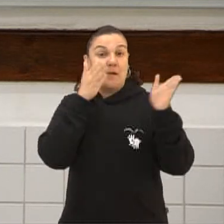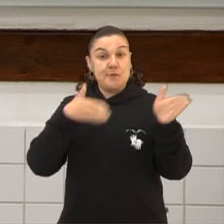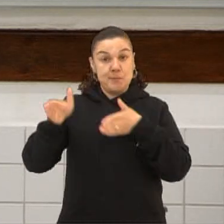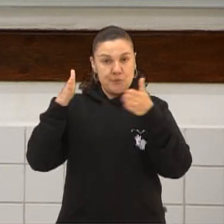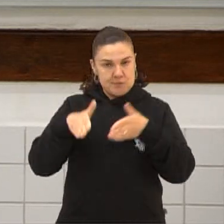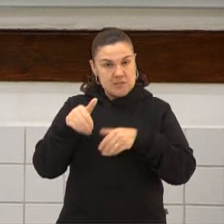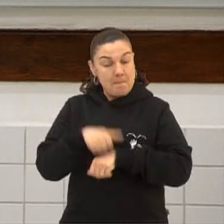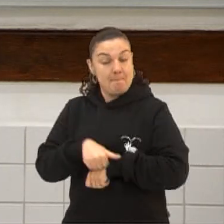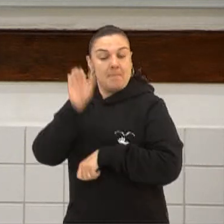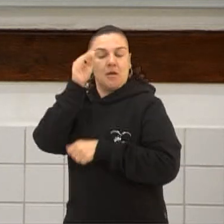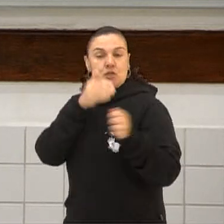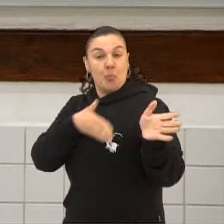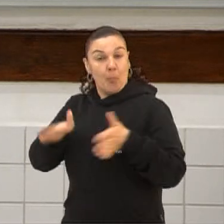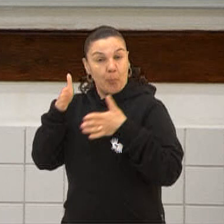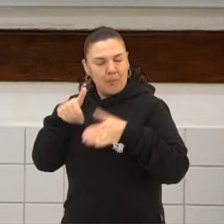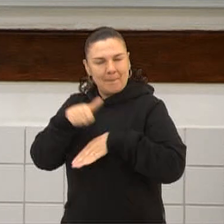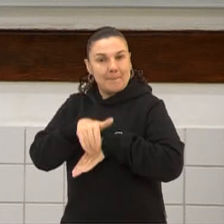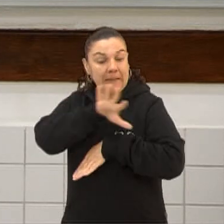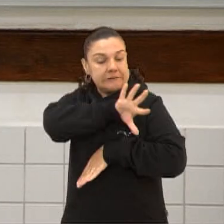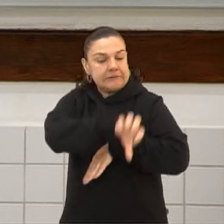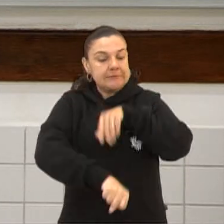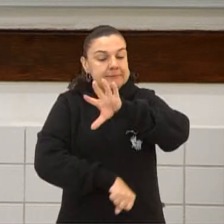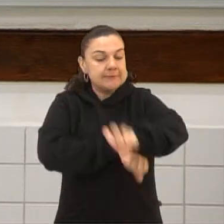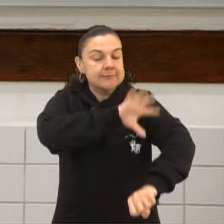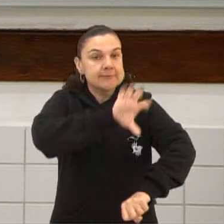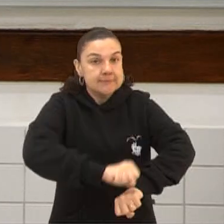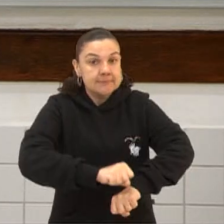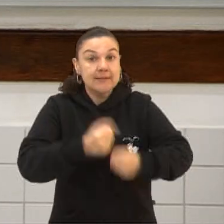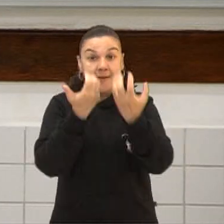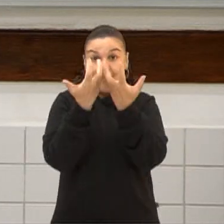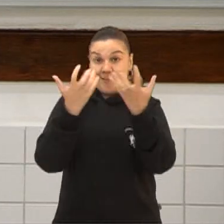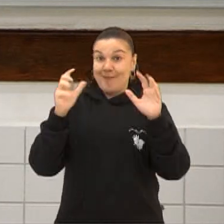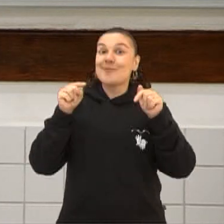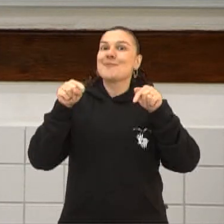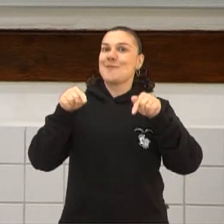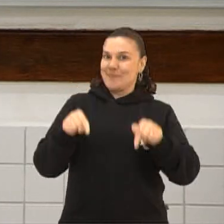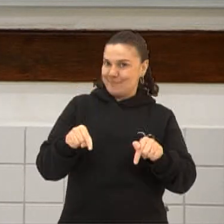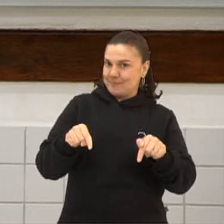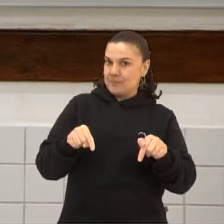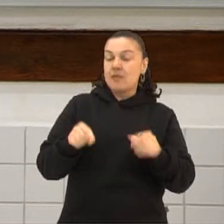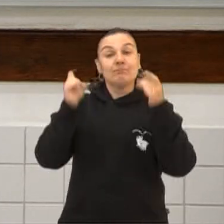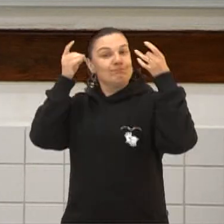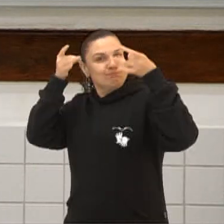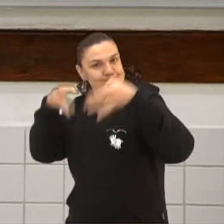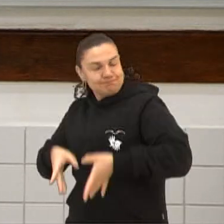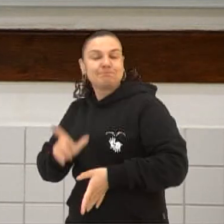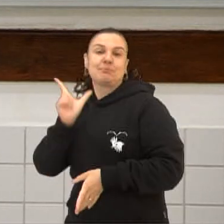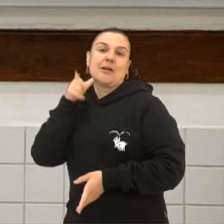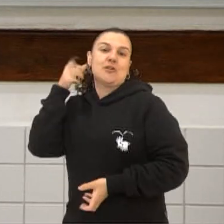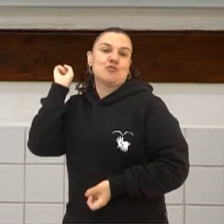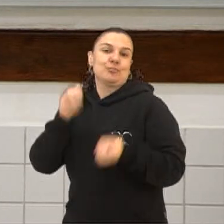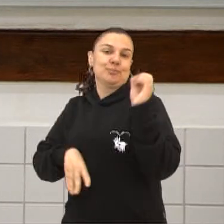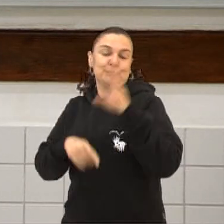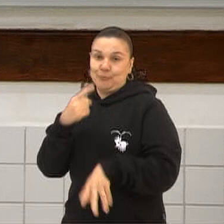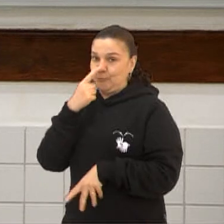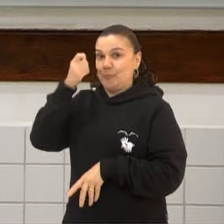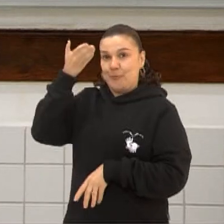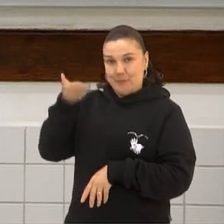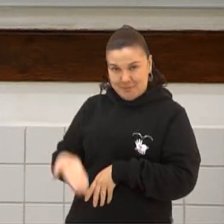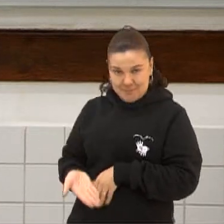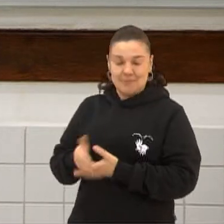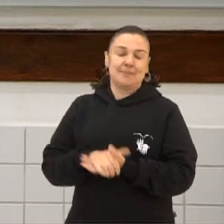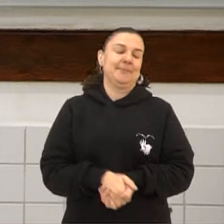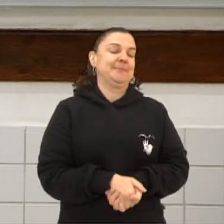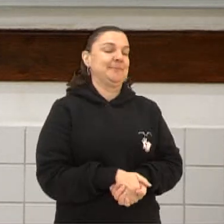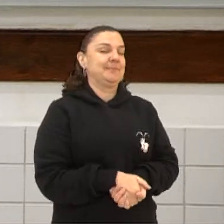nós produzimos, mais a gente retira da natureza, né, aquela matéria-prima e devolve para ela em resíduos. E esses resíduos